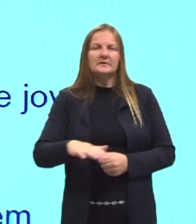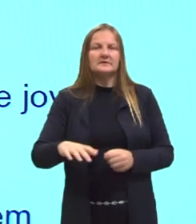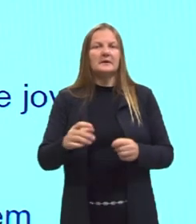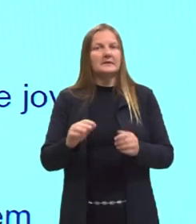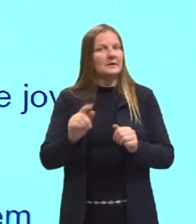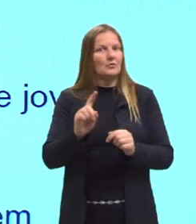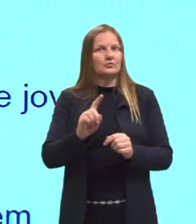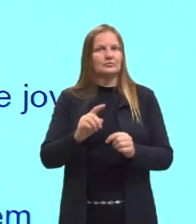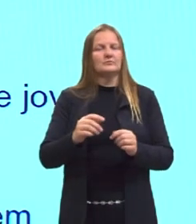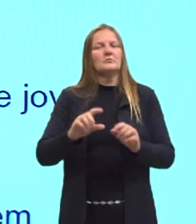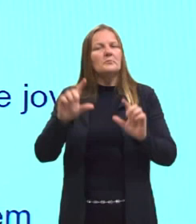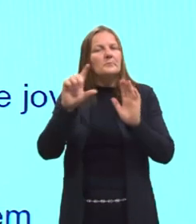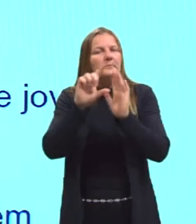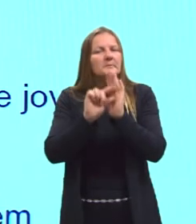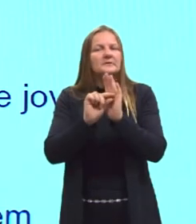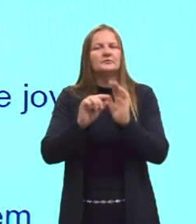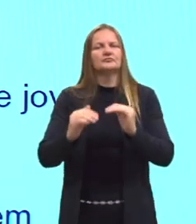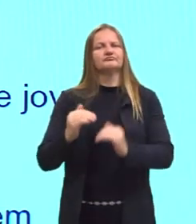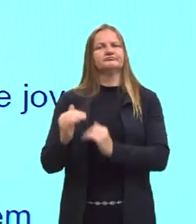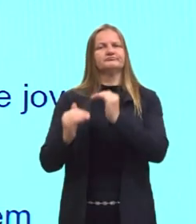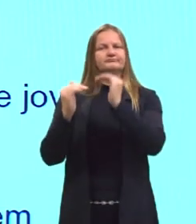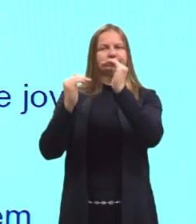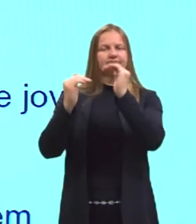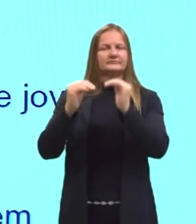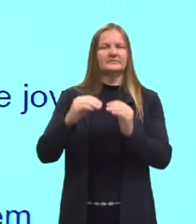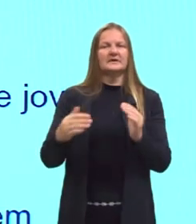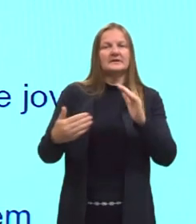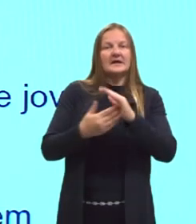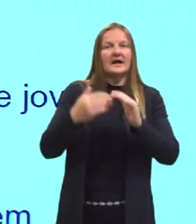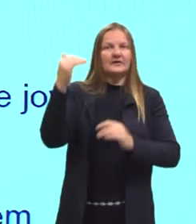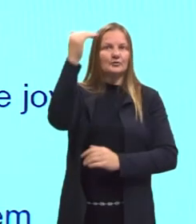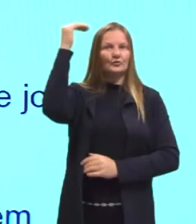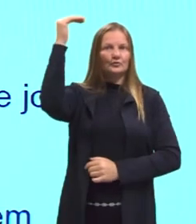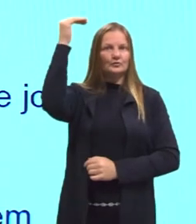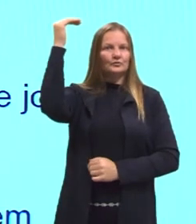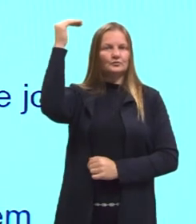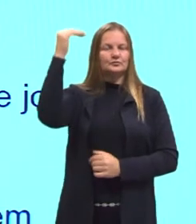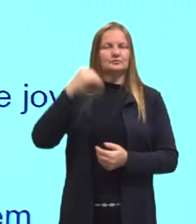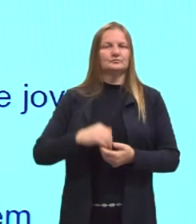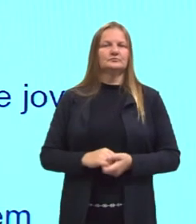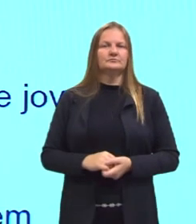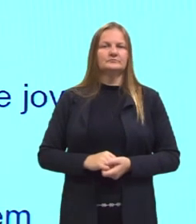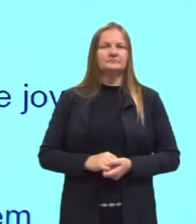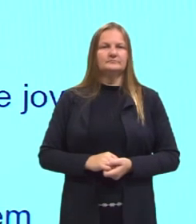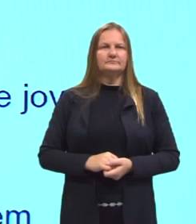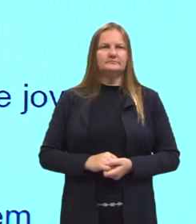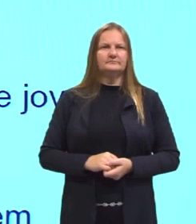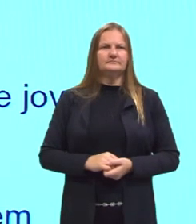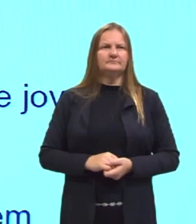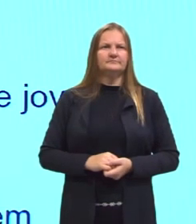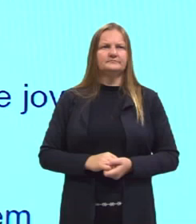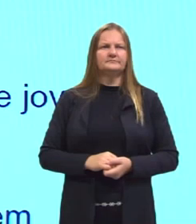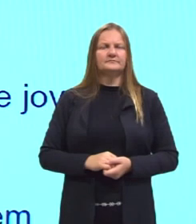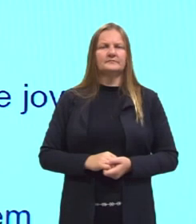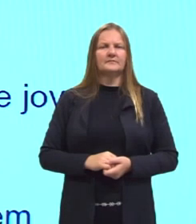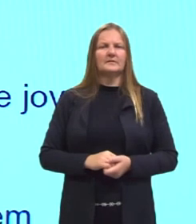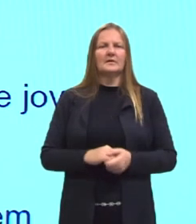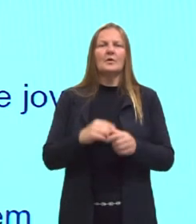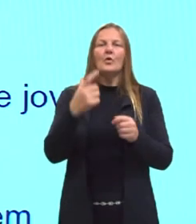E aí vai né continuar paulatinamente essas pessoas até né ela chegar a expectativa de vida já